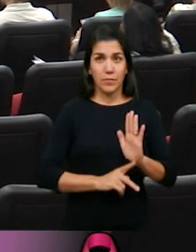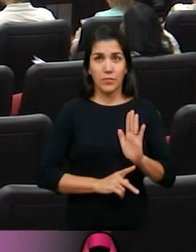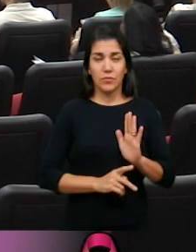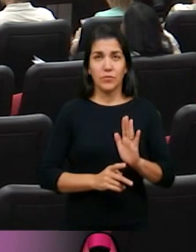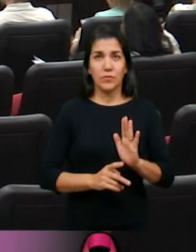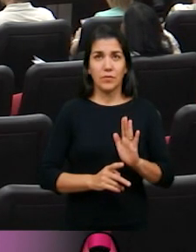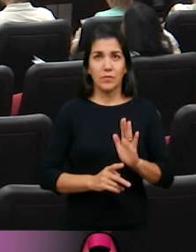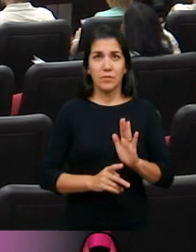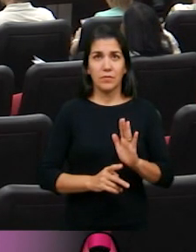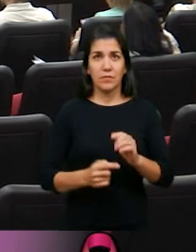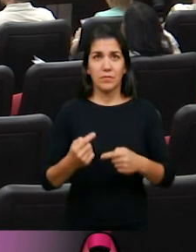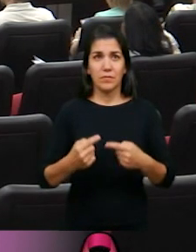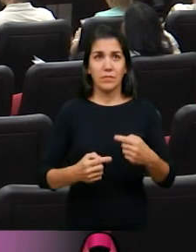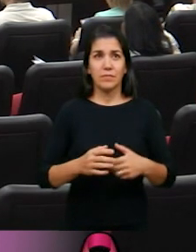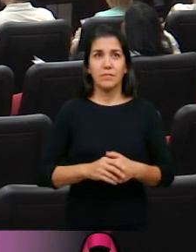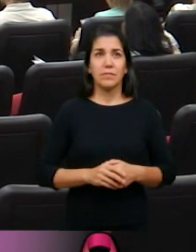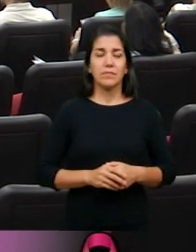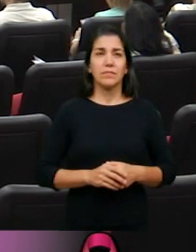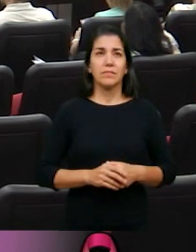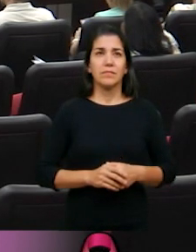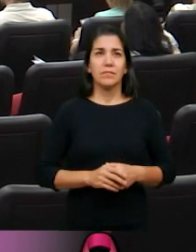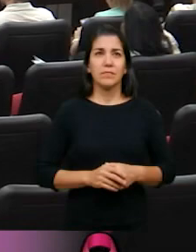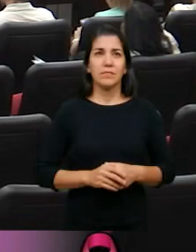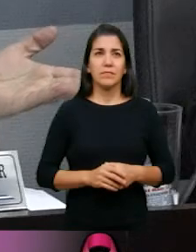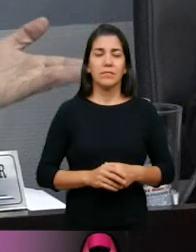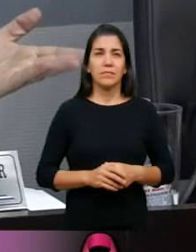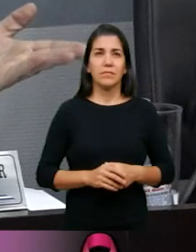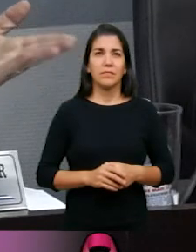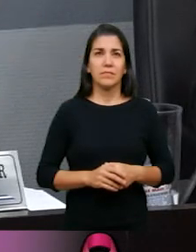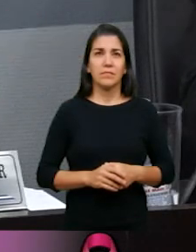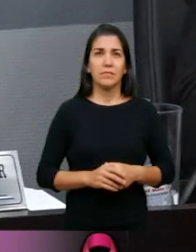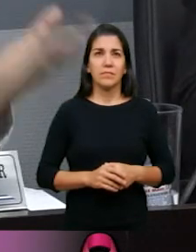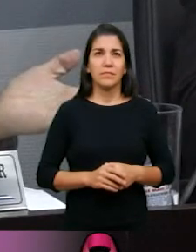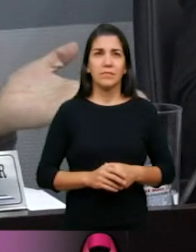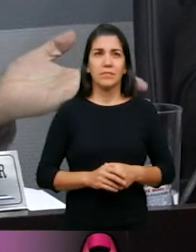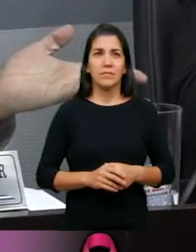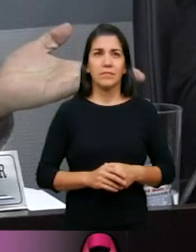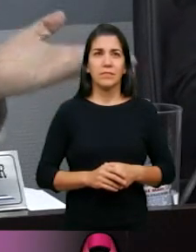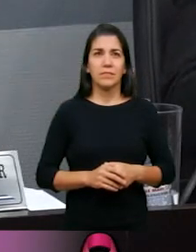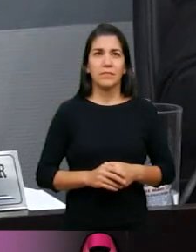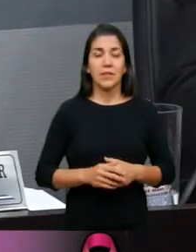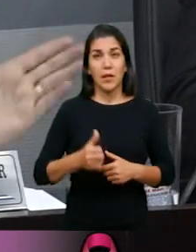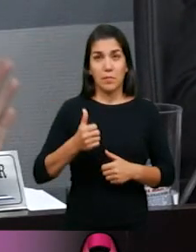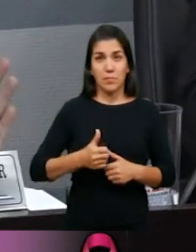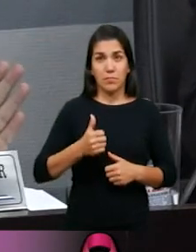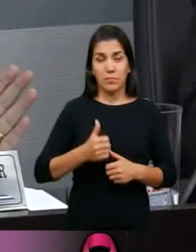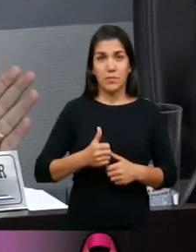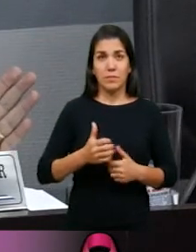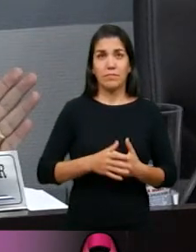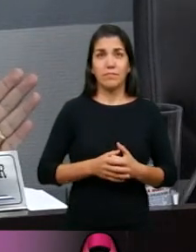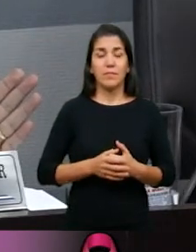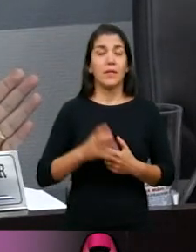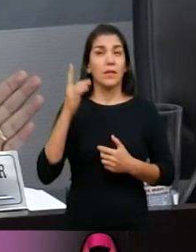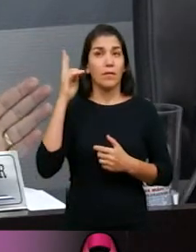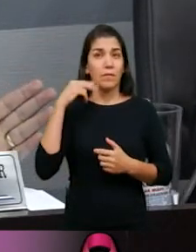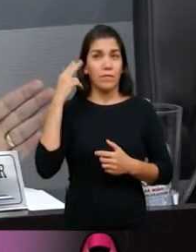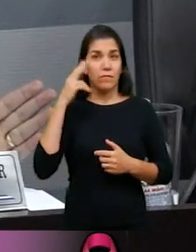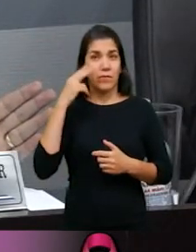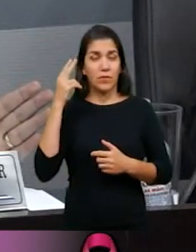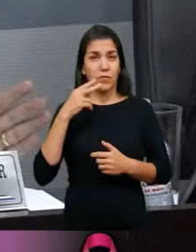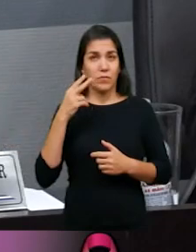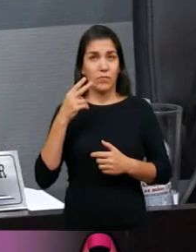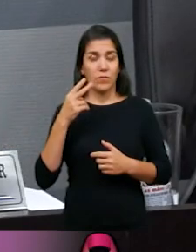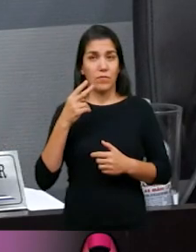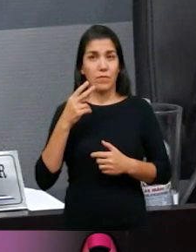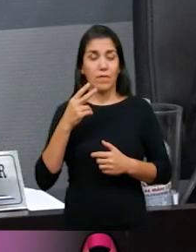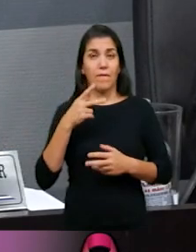vereador Arlindo, ele coloca a palavra nas nossas bocas, na minha boca aqui sempre. É, eu acho que